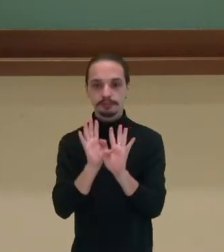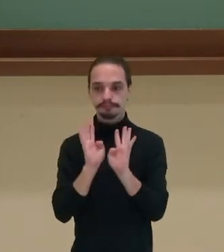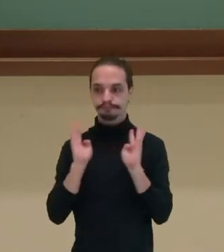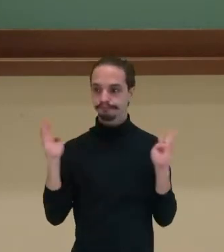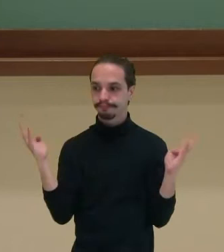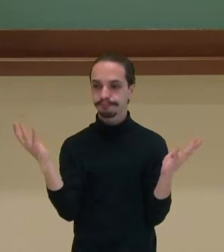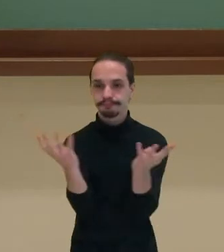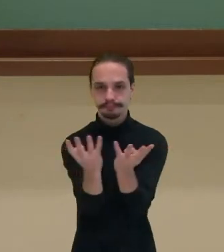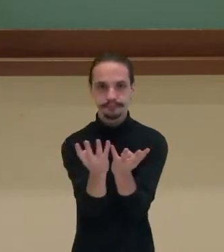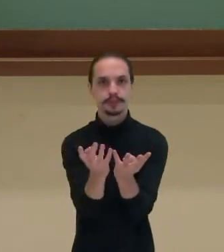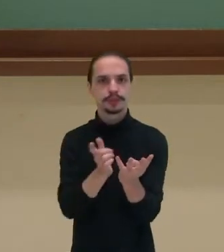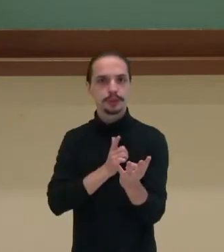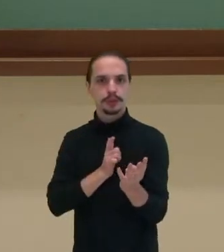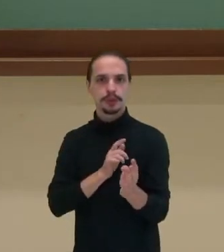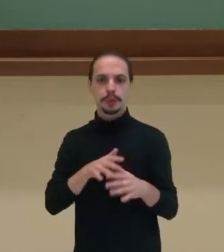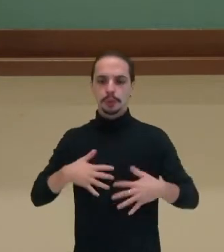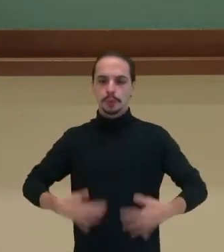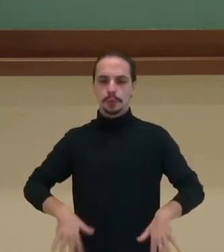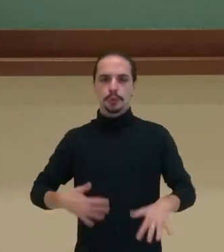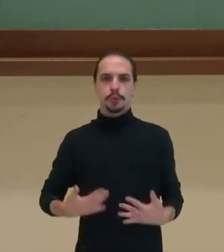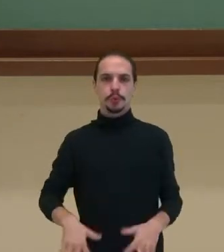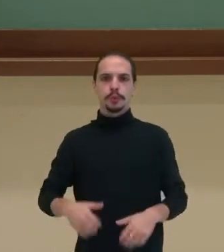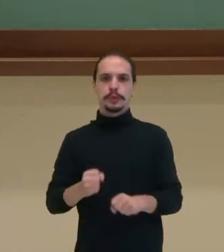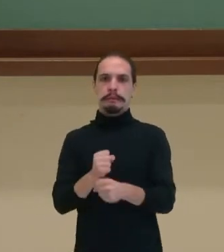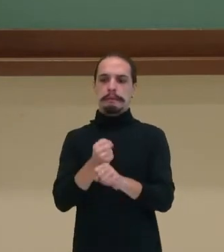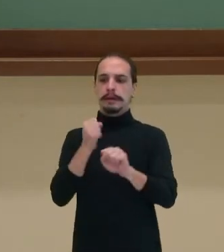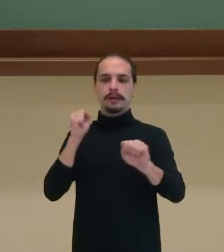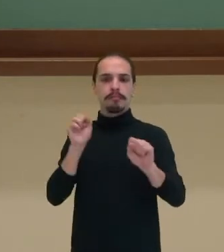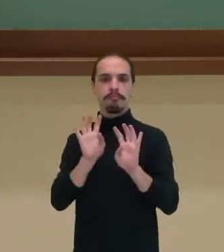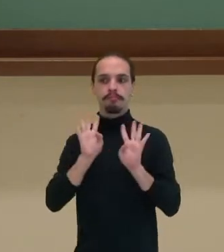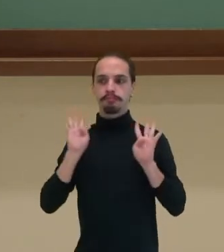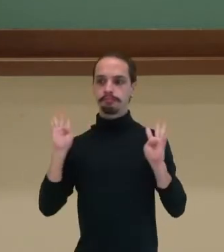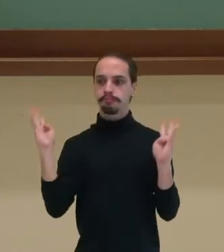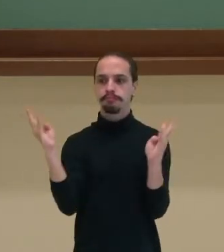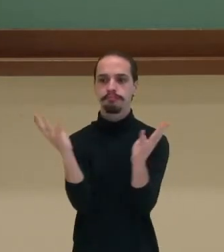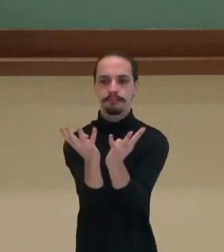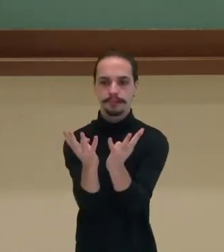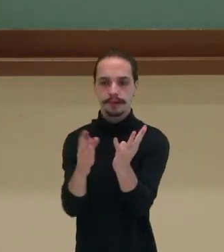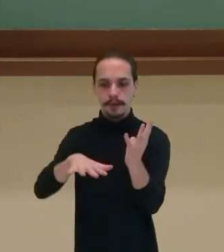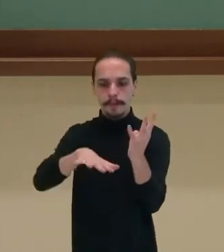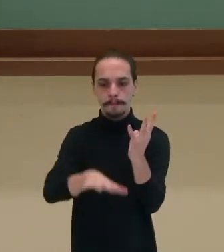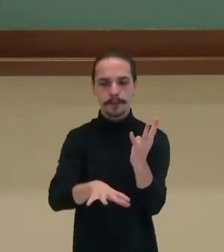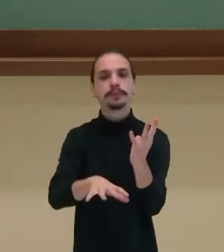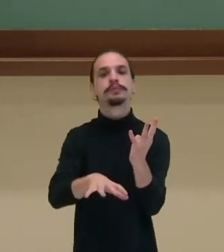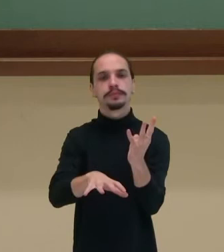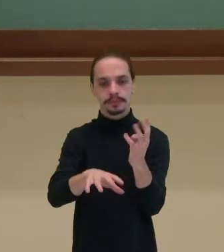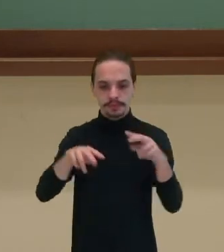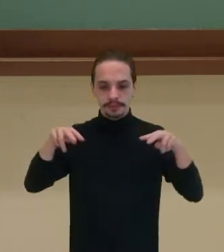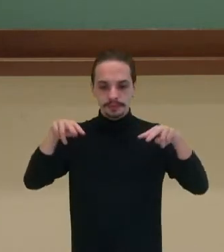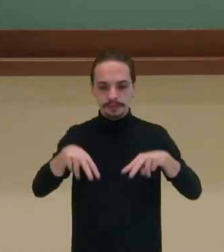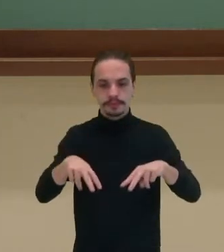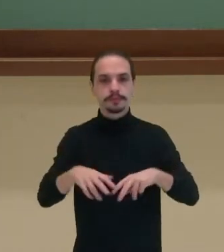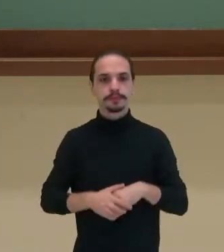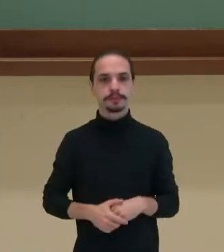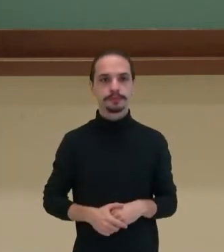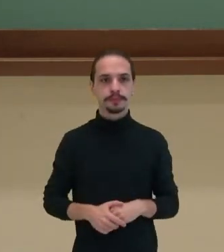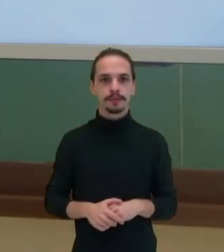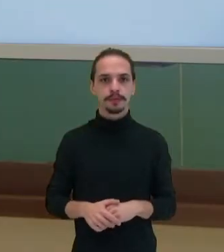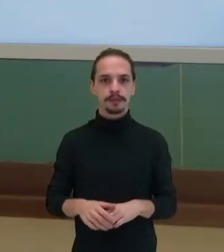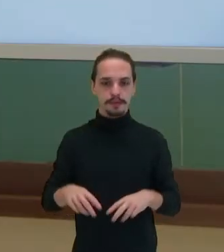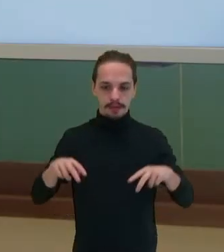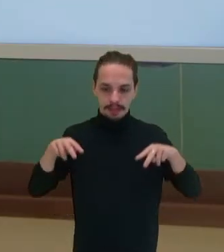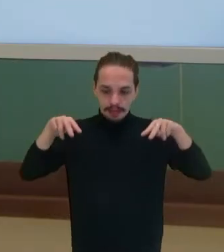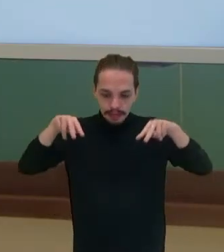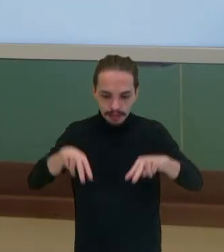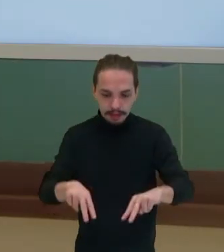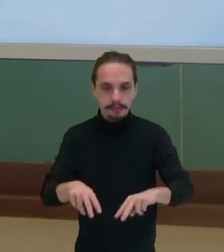também, bem grandioso, com a arquibancada ao redor e o palco centrado ali, né? Parecendo um buraco ali